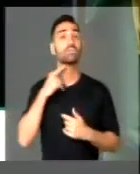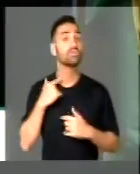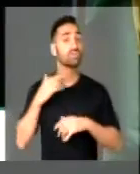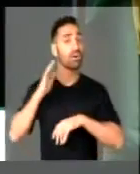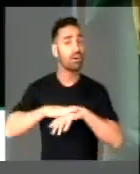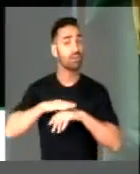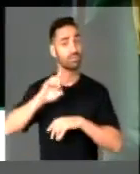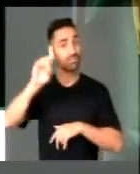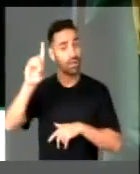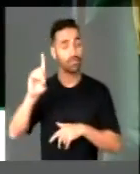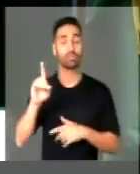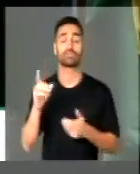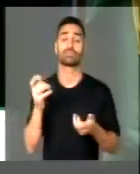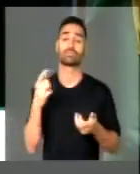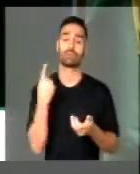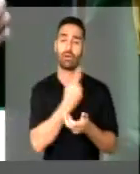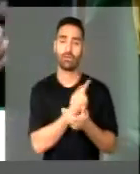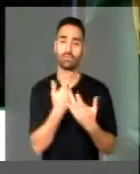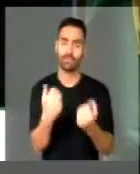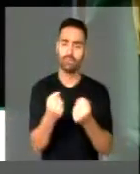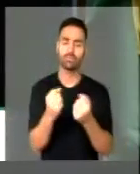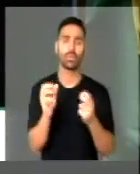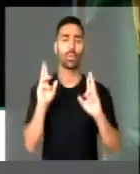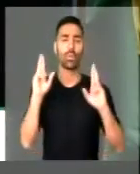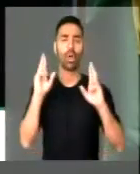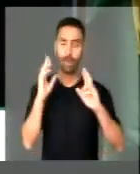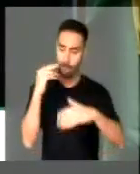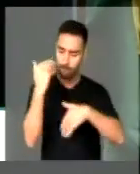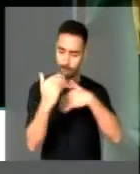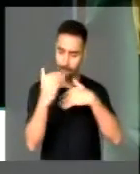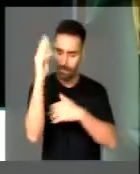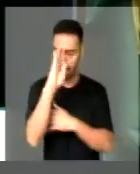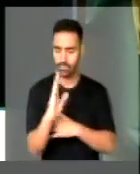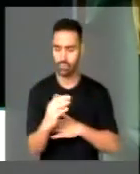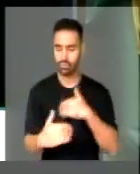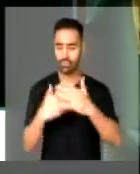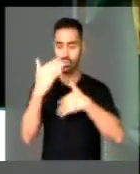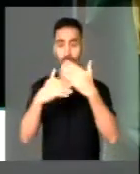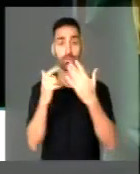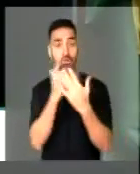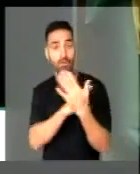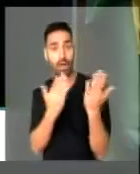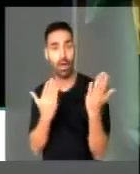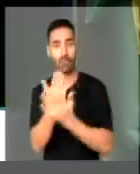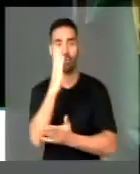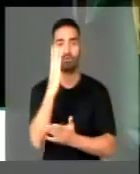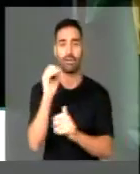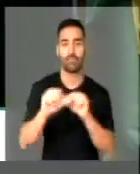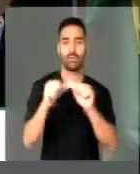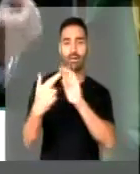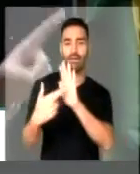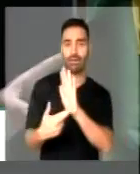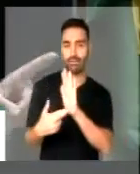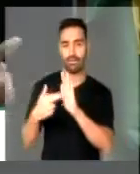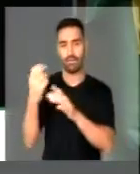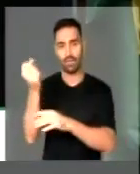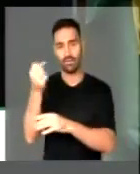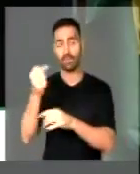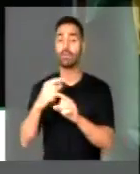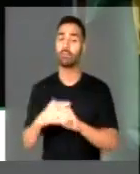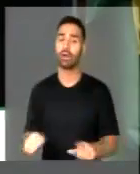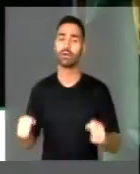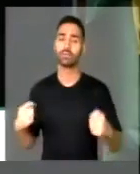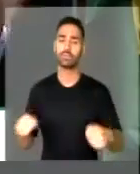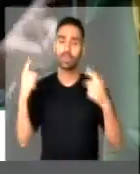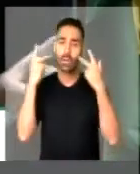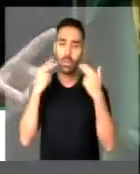vamos fazer com que o Brasil cresça e que nós aprovamos, sim, a reforma da Previdência, mas dentro de uma